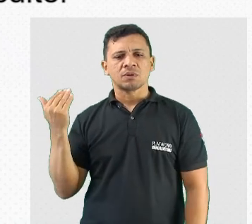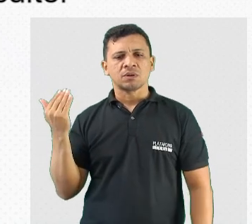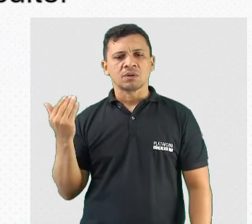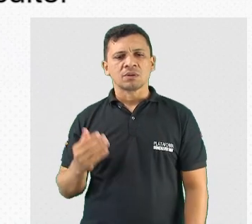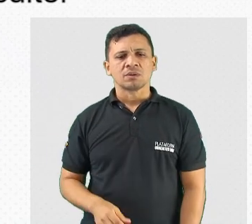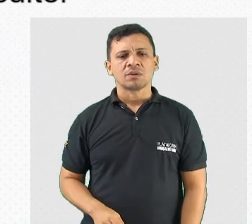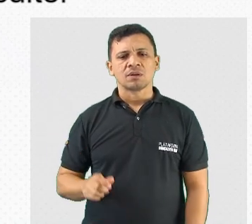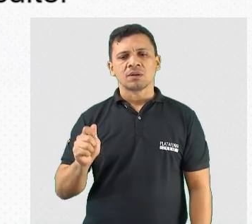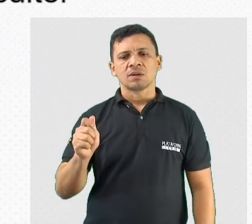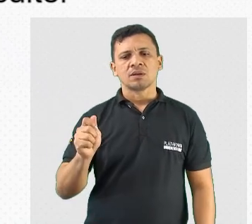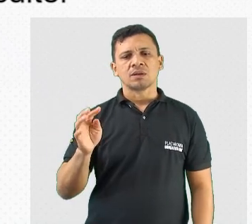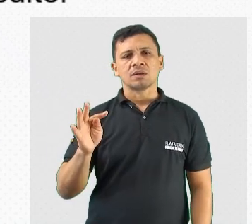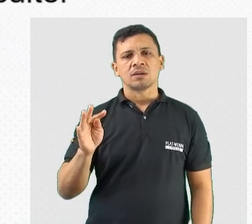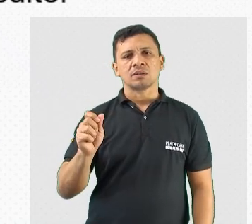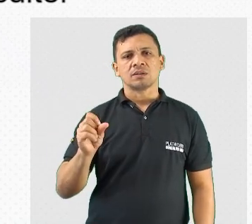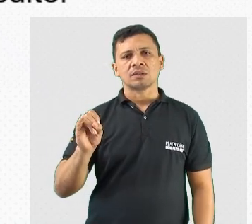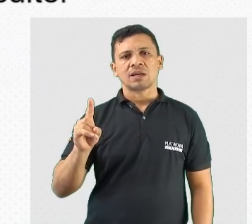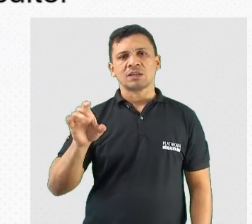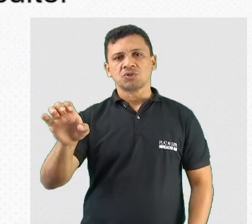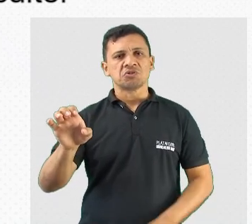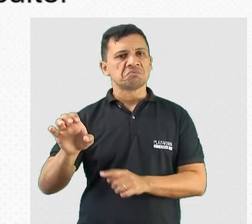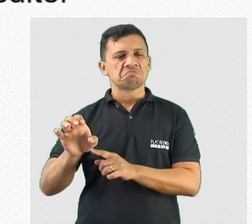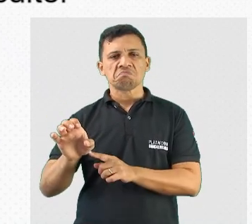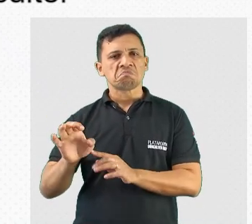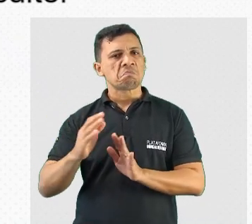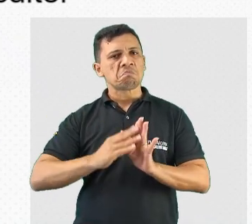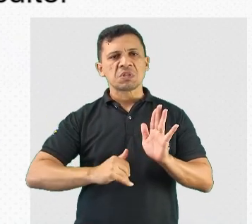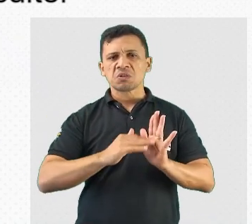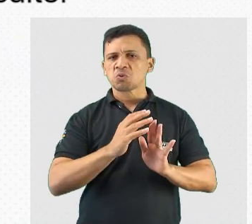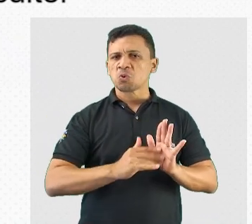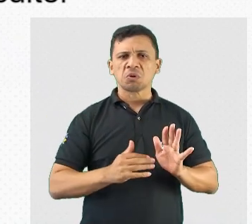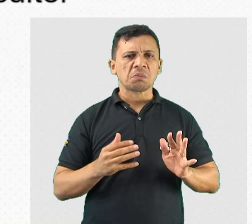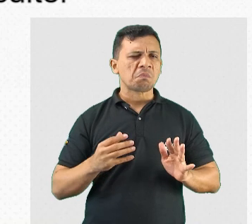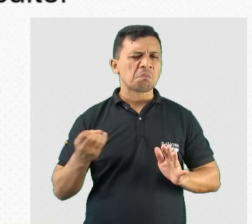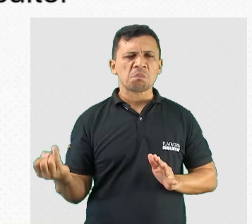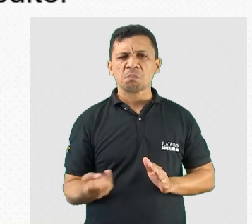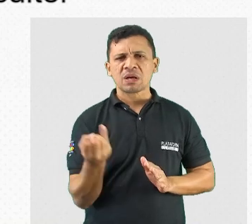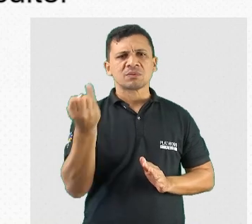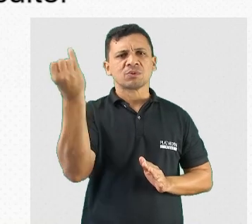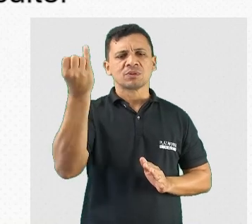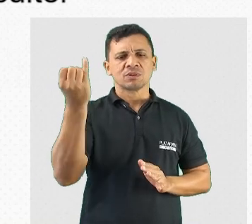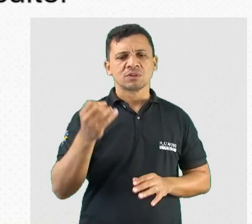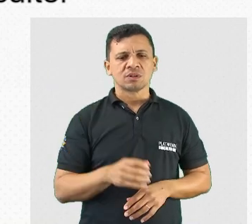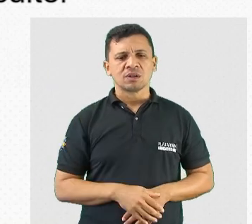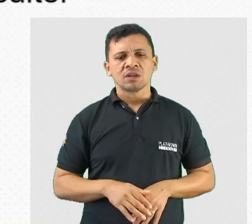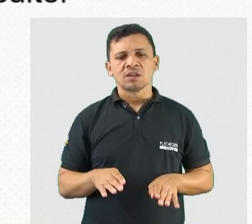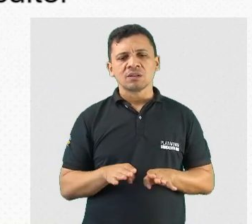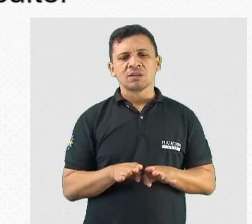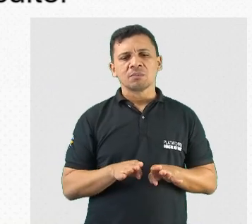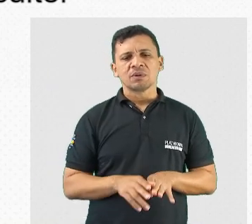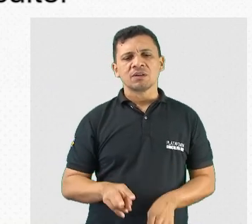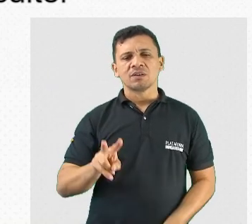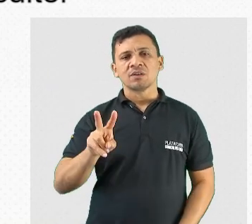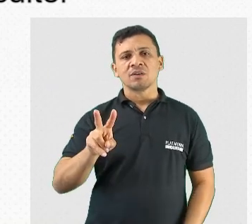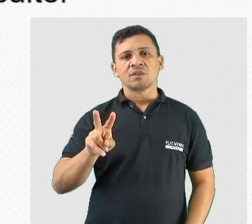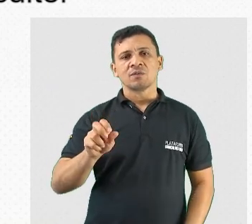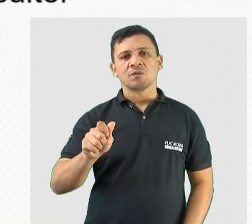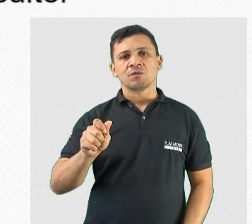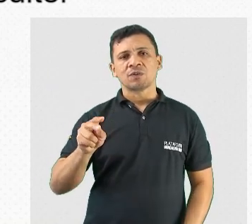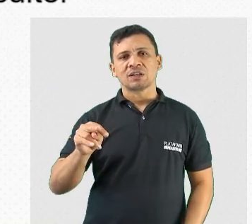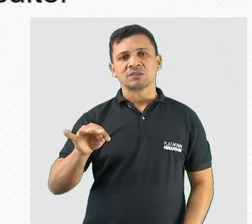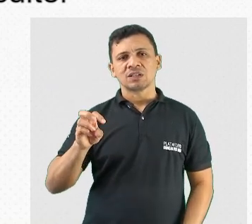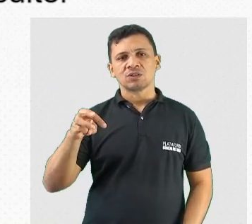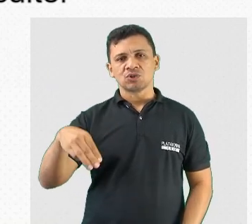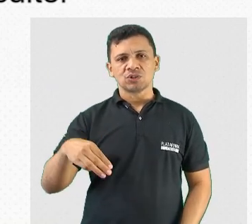Costa Ataíde, mestre Ataíde, que foi um dos pintores mais importantes do barroco brasileiro. Mestre Valentim, barroco. José Teófilo de